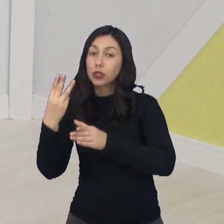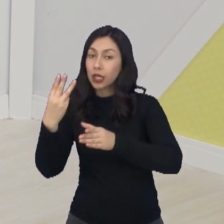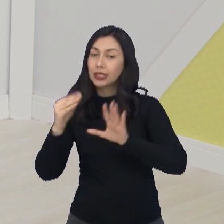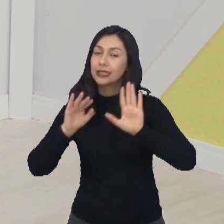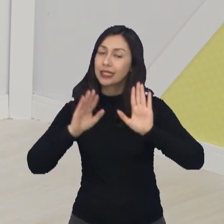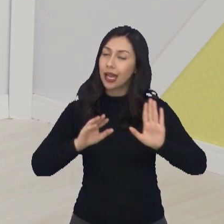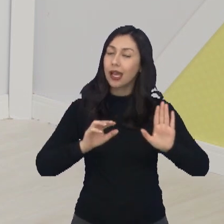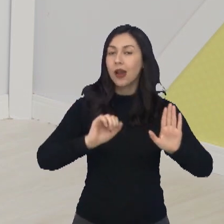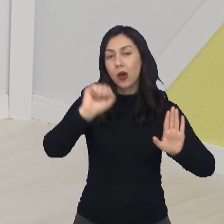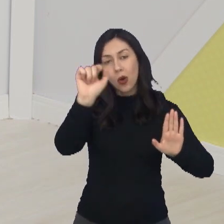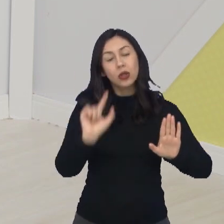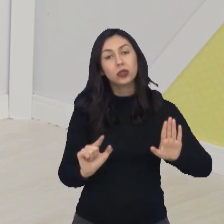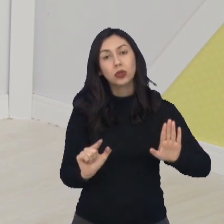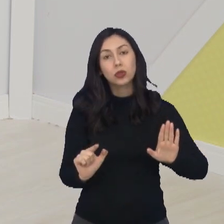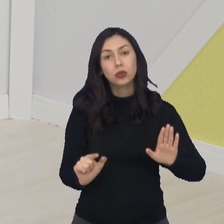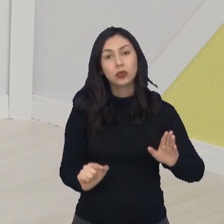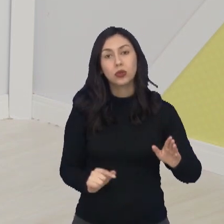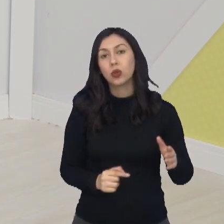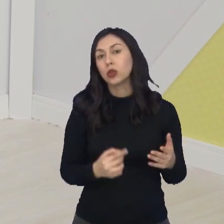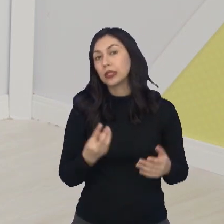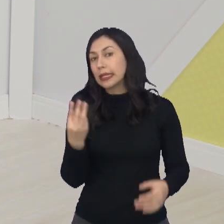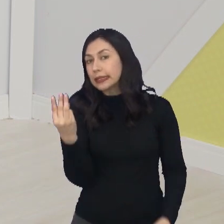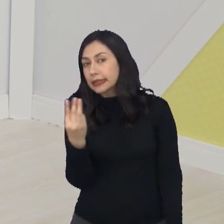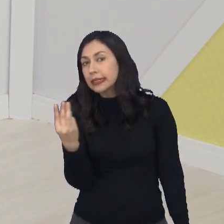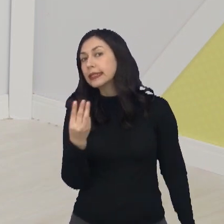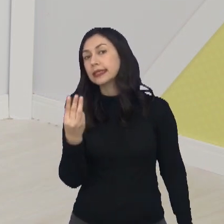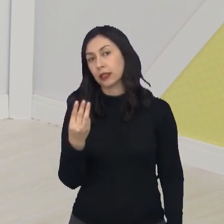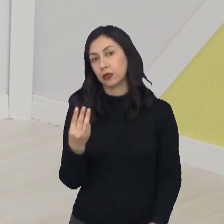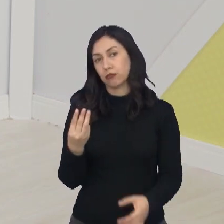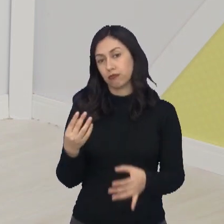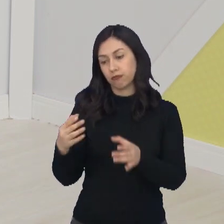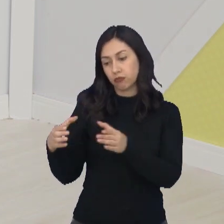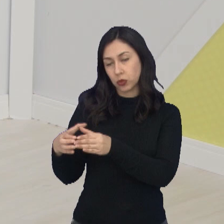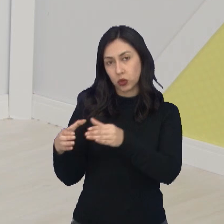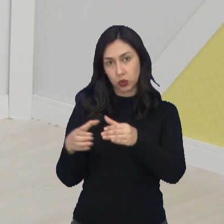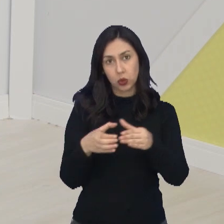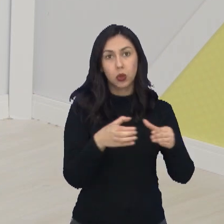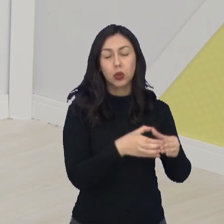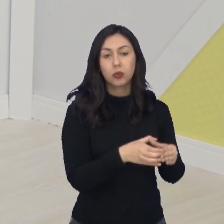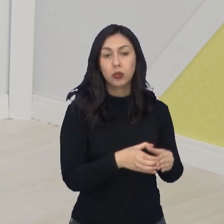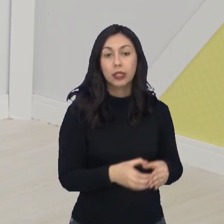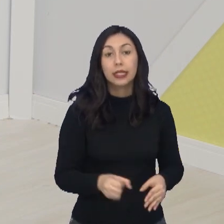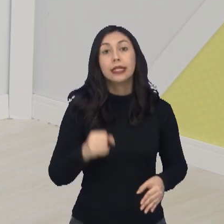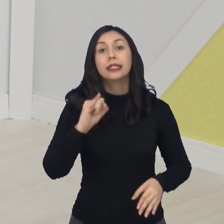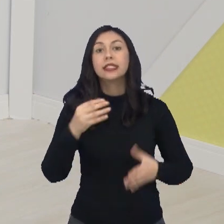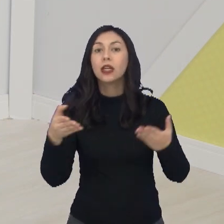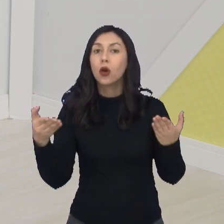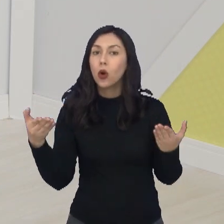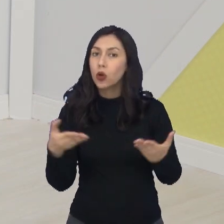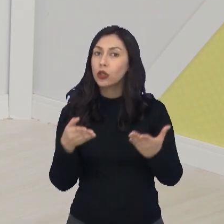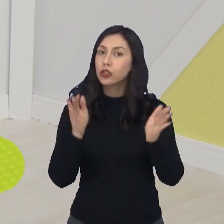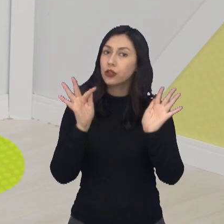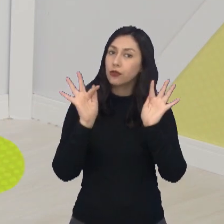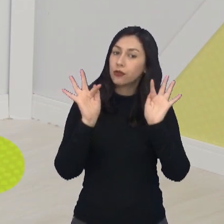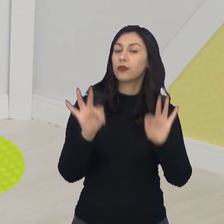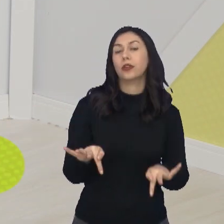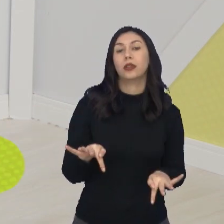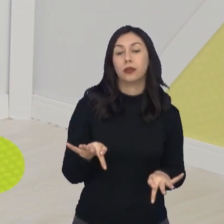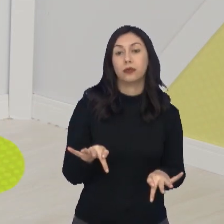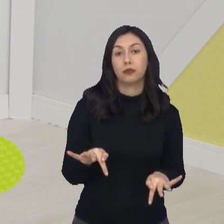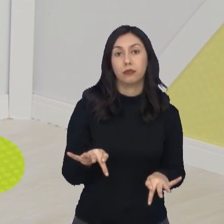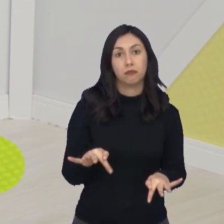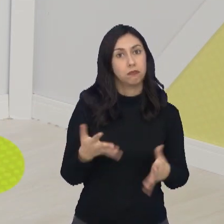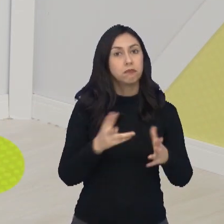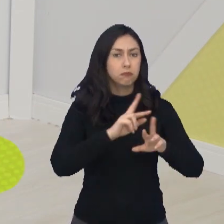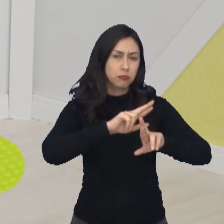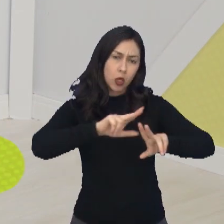os segundos melhores terceiros colocados dos três grupos, tá certo? Se terminasse hoje com essa classificação aqui atual, muita